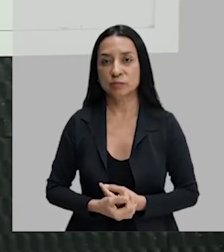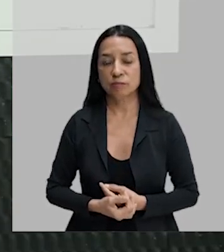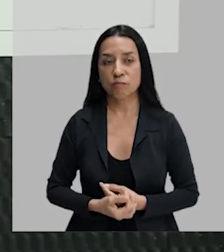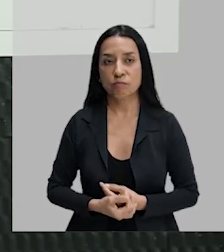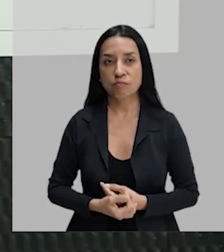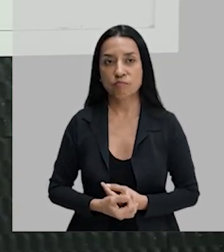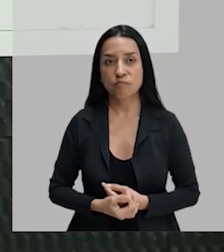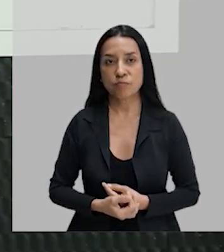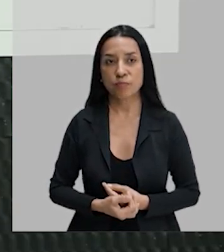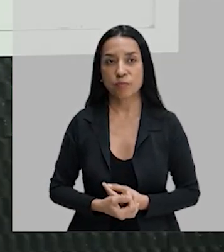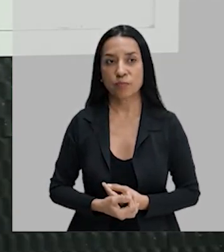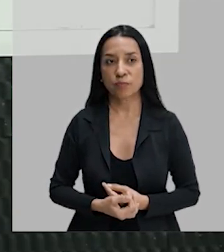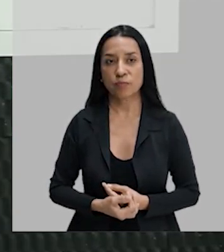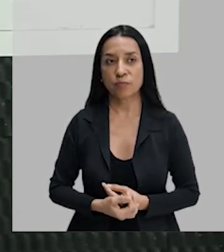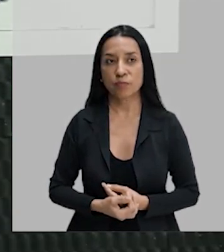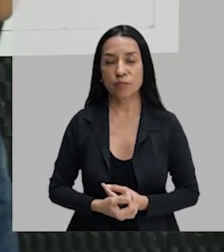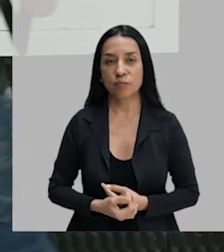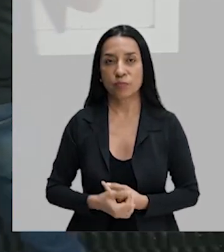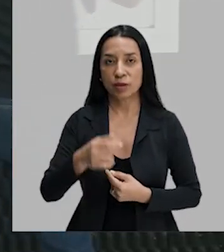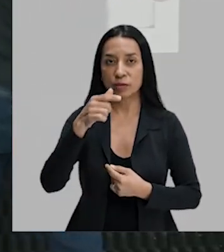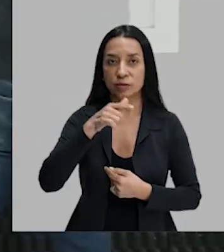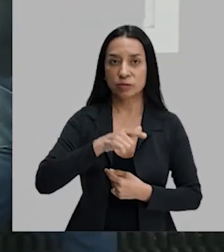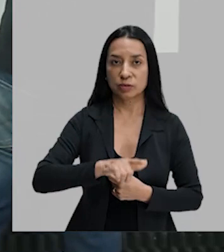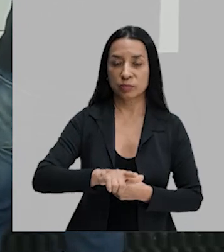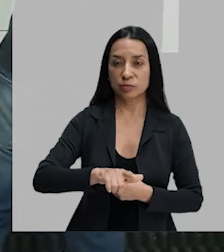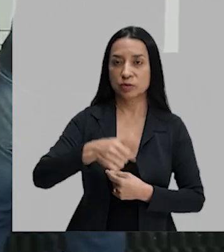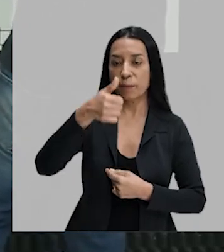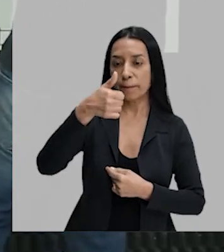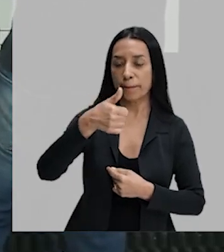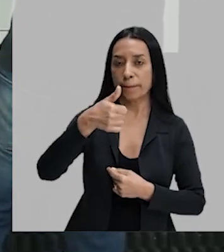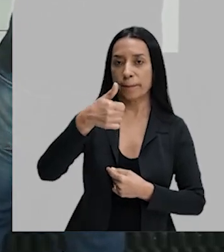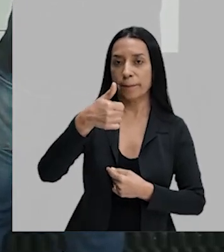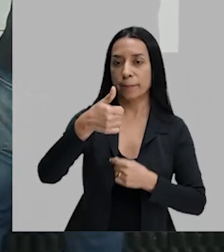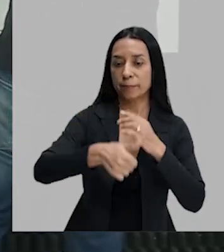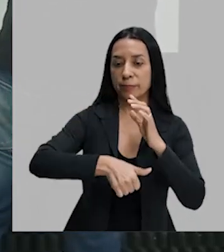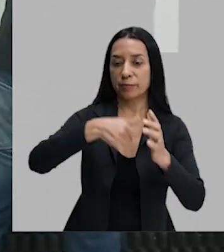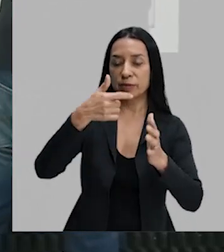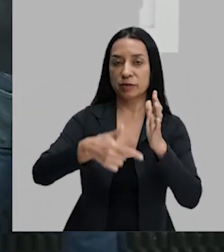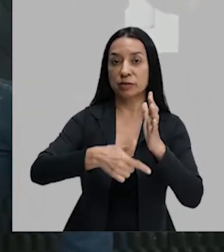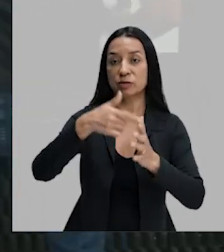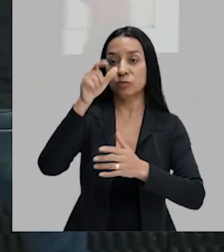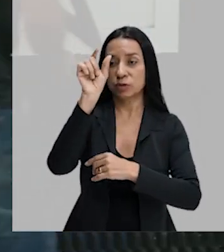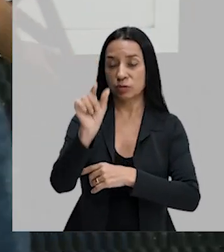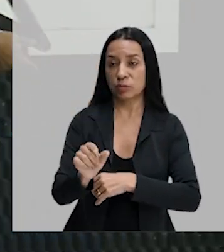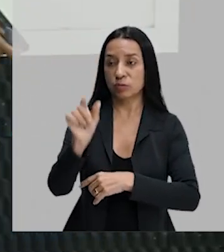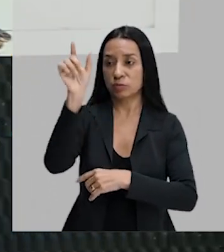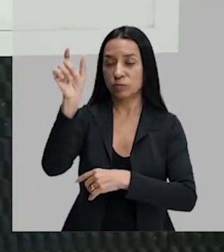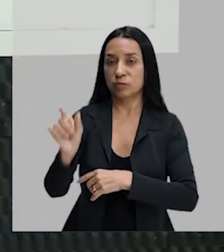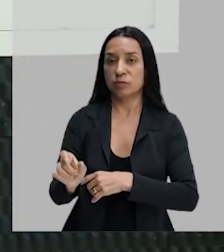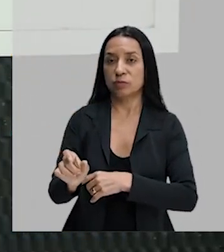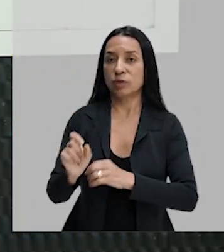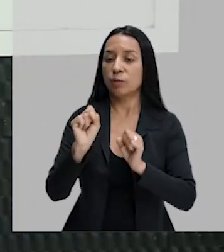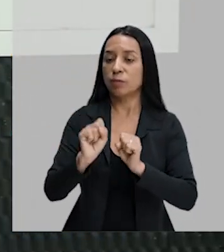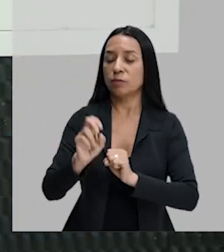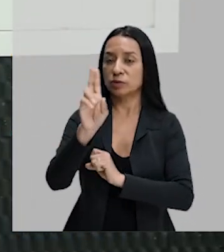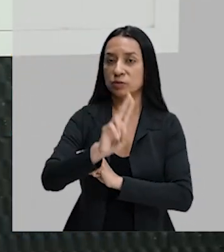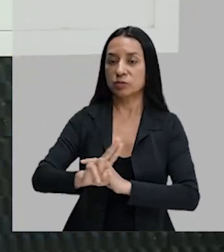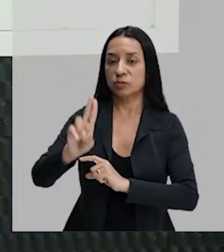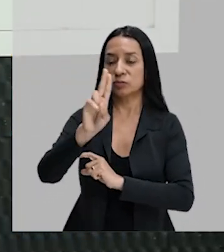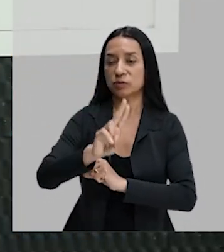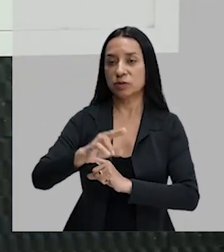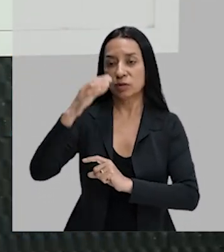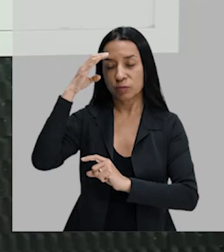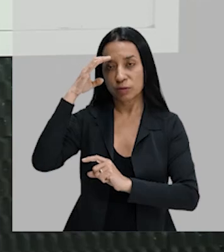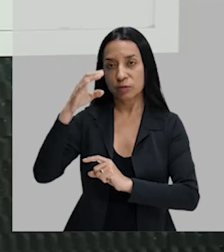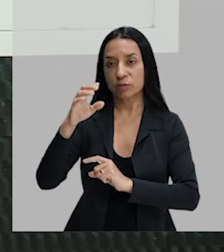beleza turminha vou aqui repetir primeira e segunda coluna para que eu possa logo aplicar o teorema